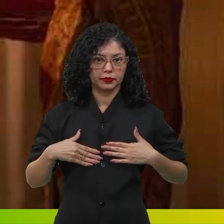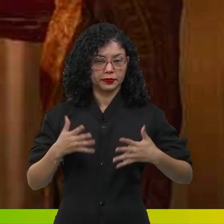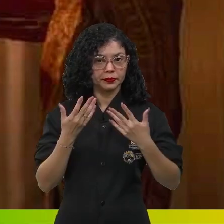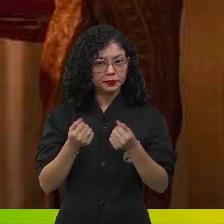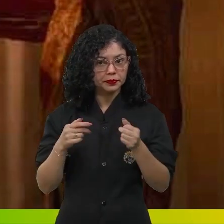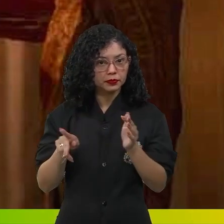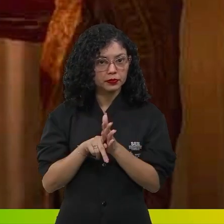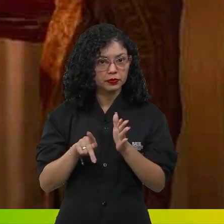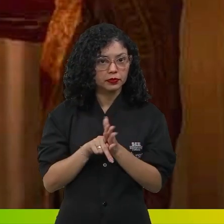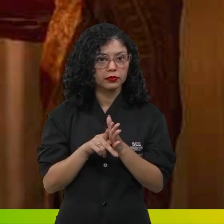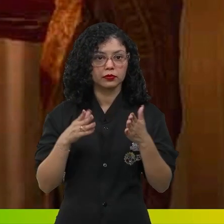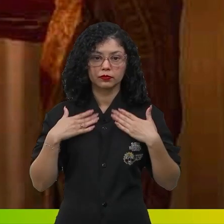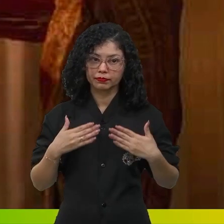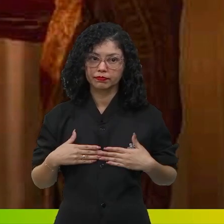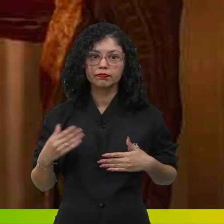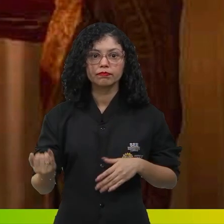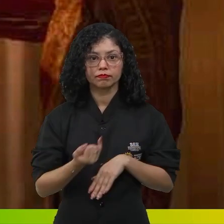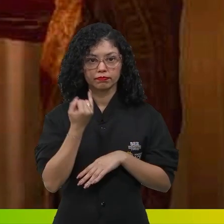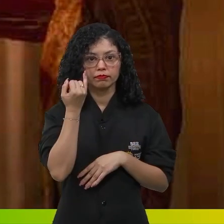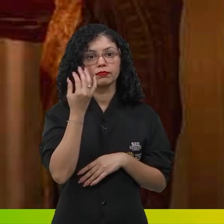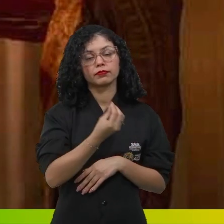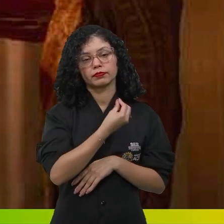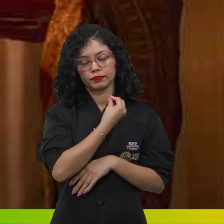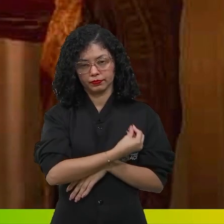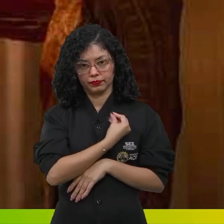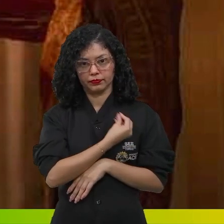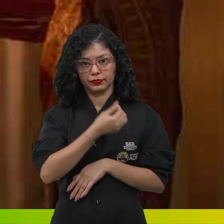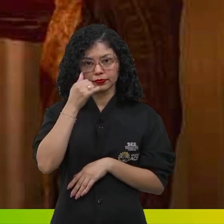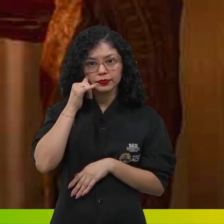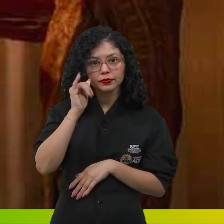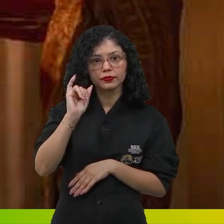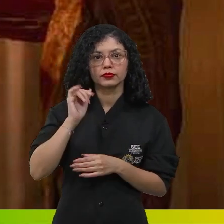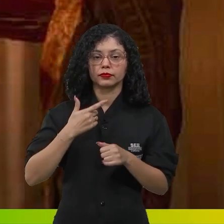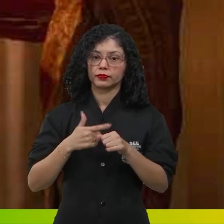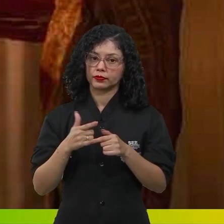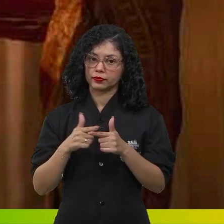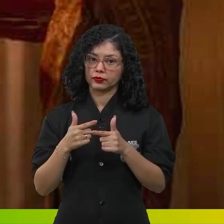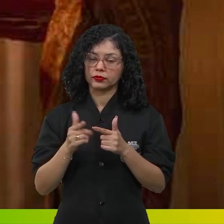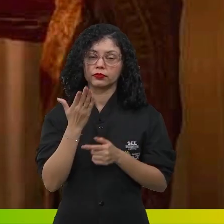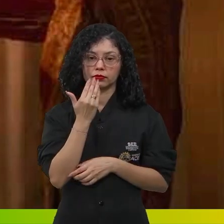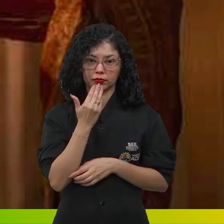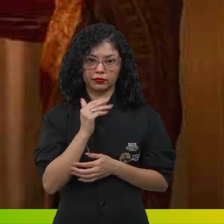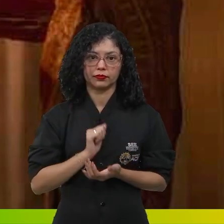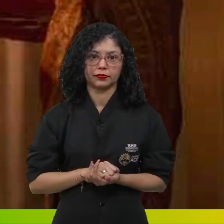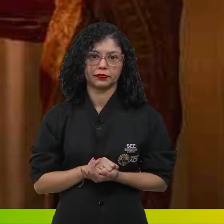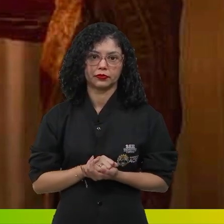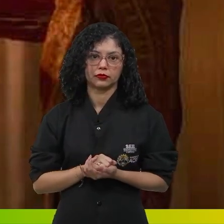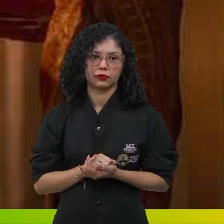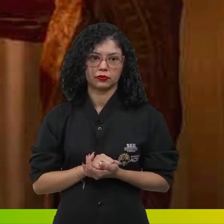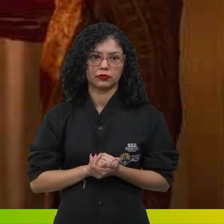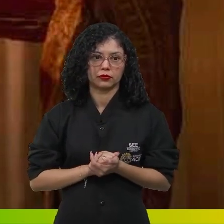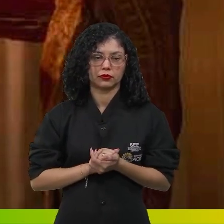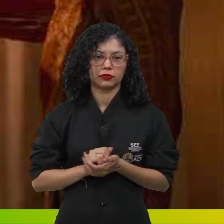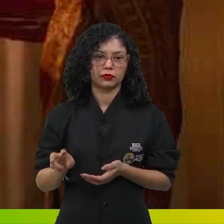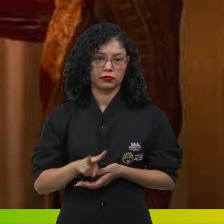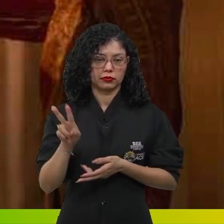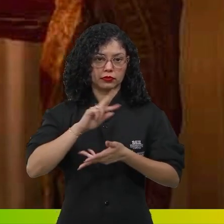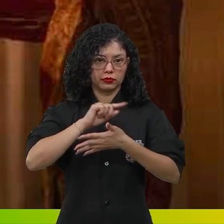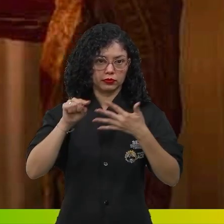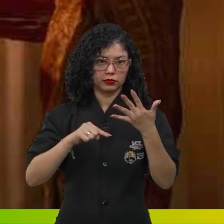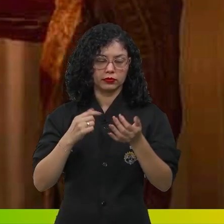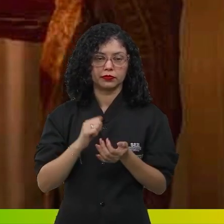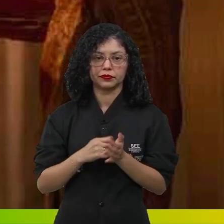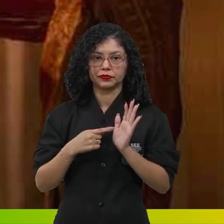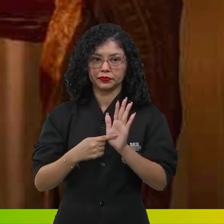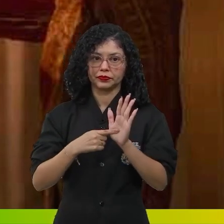e da aceitação do próprio corpo é essencial para prevenir distúrbios alimentares, que era o que a gente estava falando anteriormente. Ao valorizar diferentes